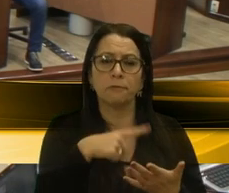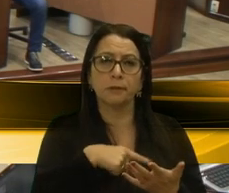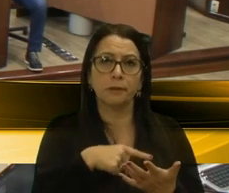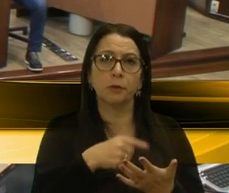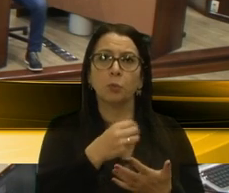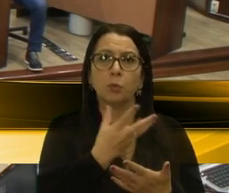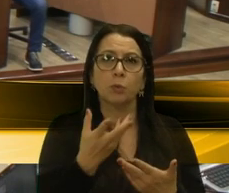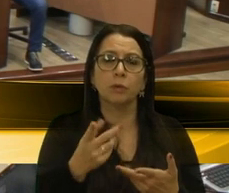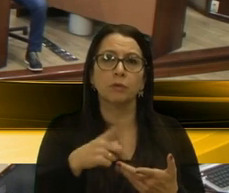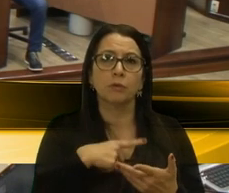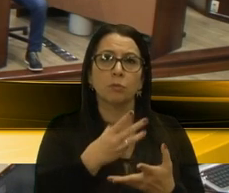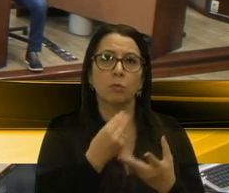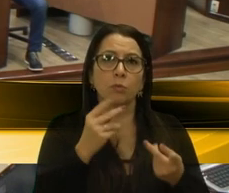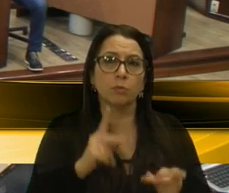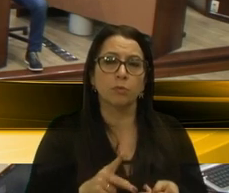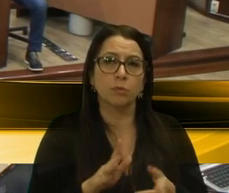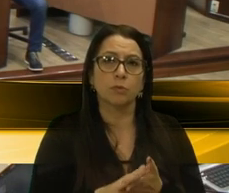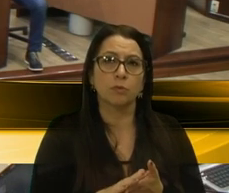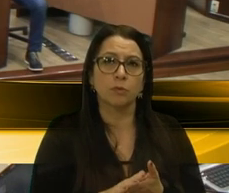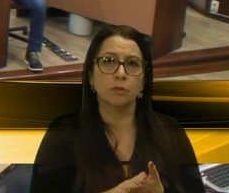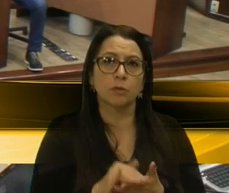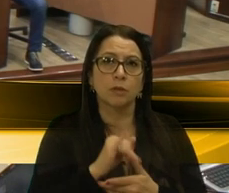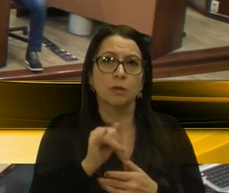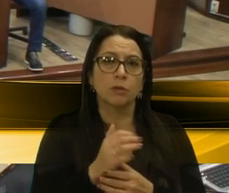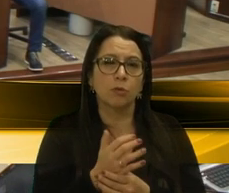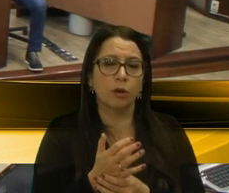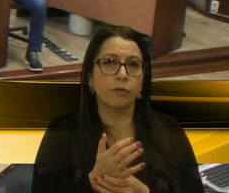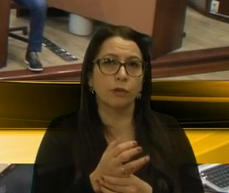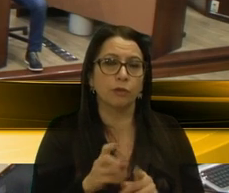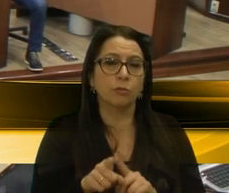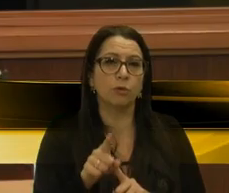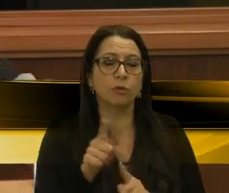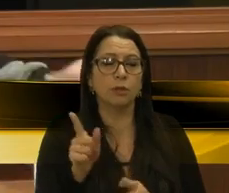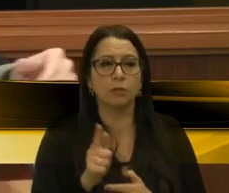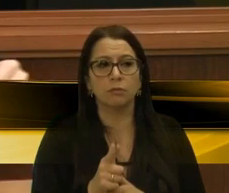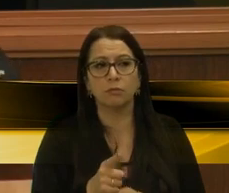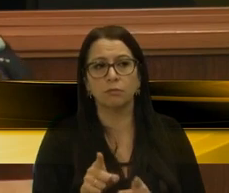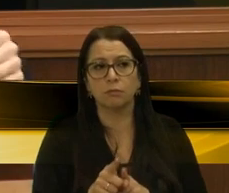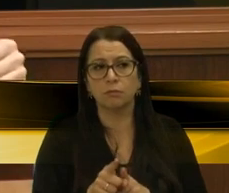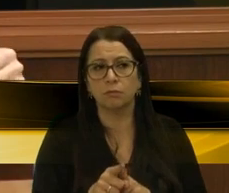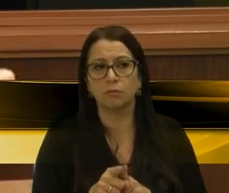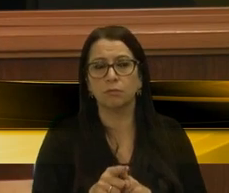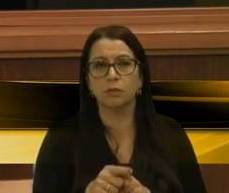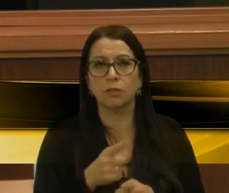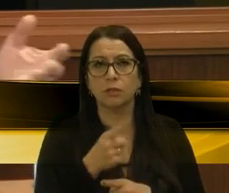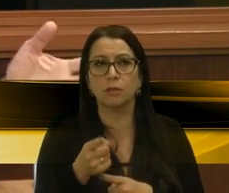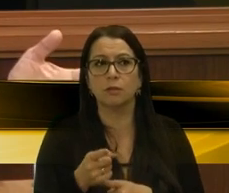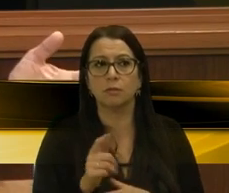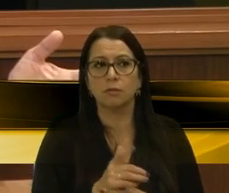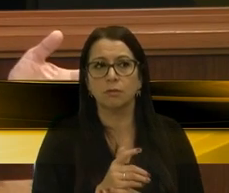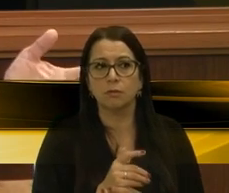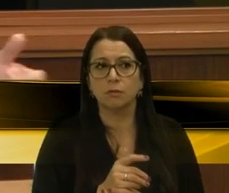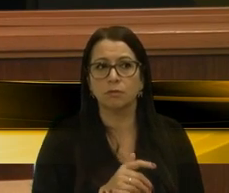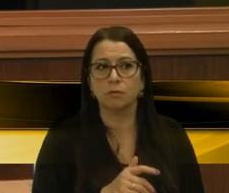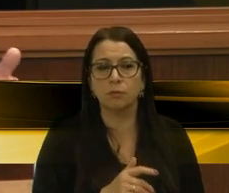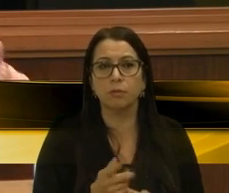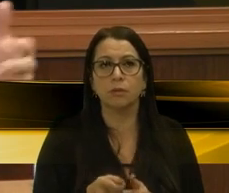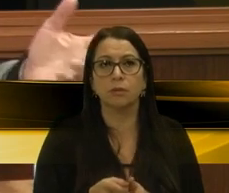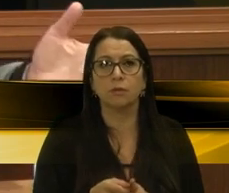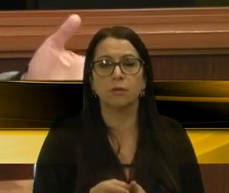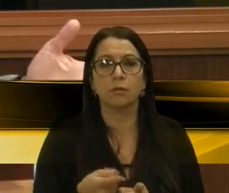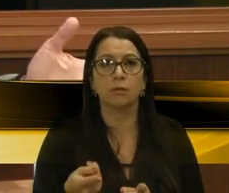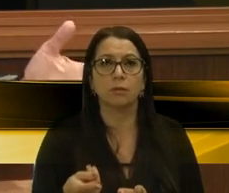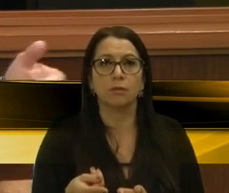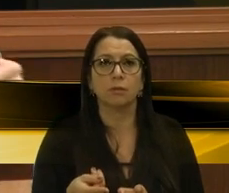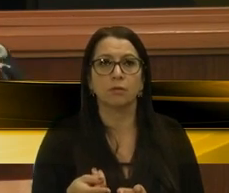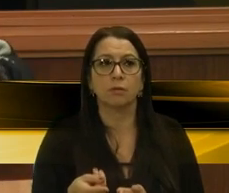lá quantos? Tem um monte de pessoas que vocês indicam lá para trabalhar para vocês. Aí quando tu fala que o vereador tem 2, tu tá mentindo. A